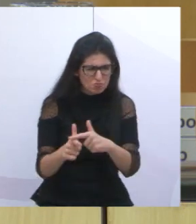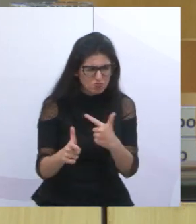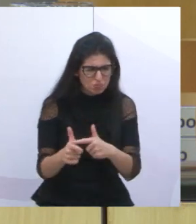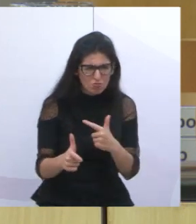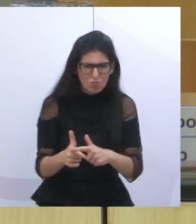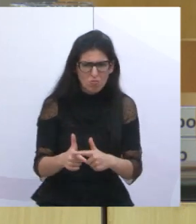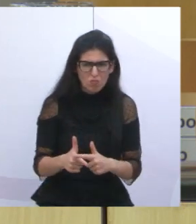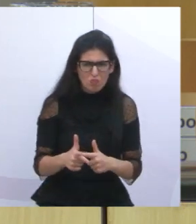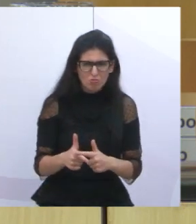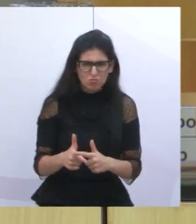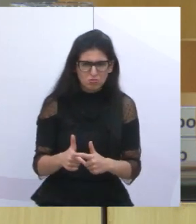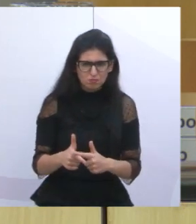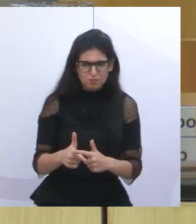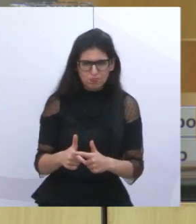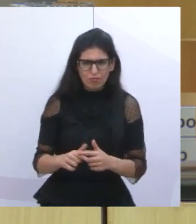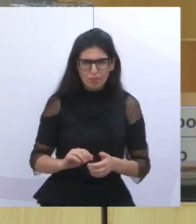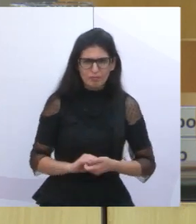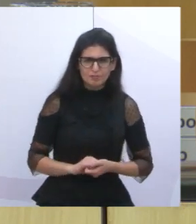o plano de melhorias.